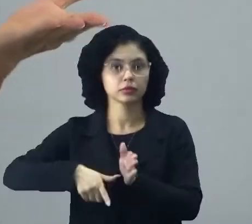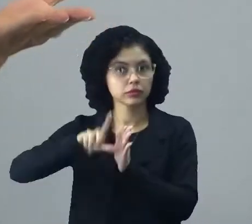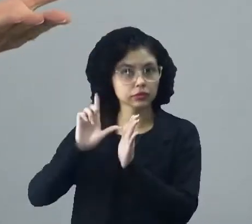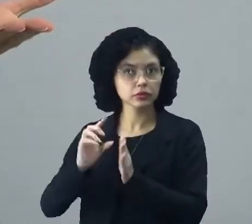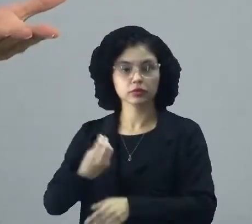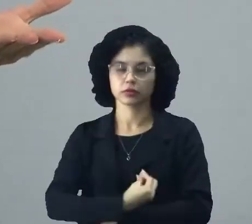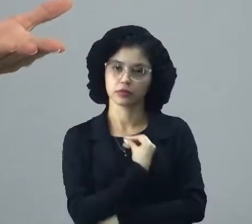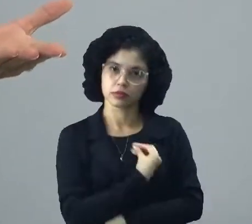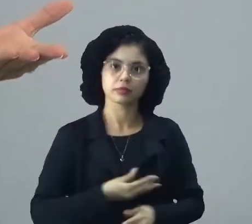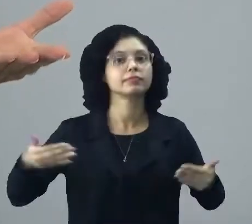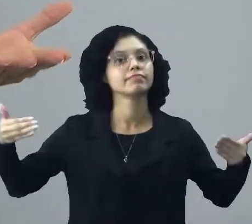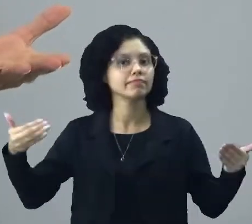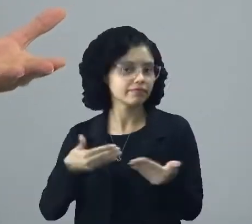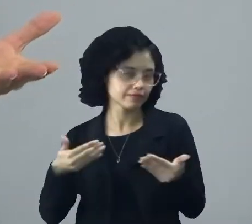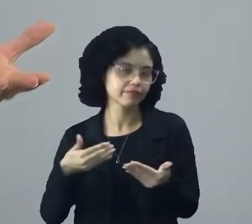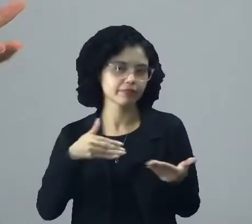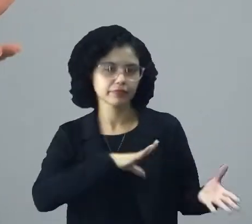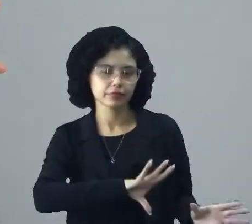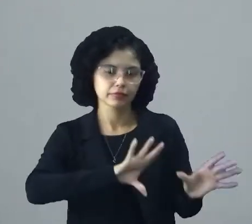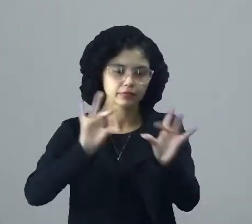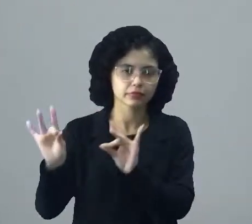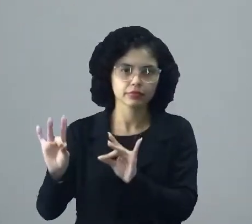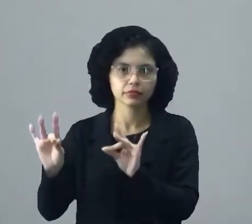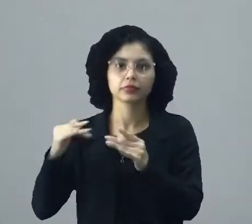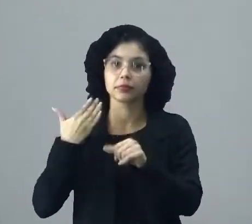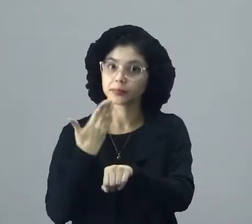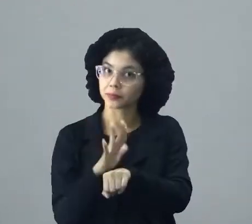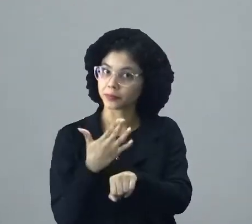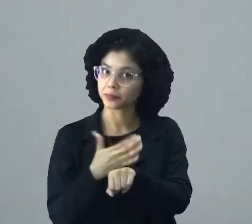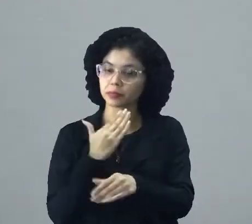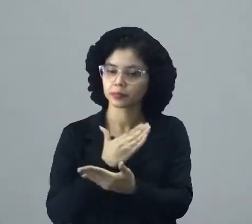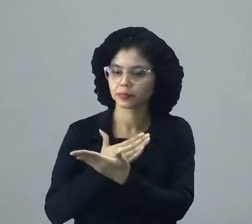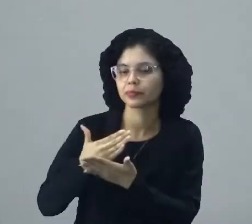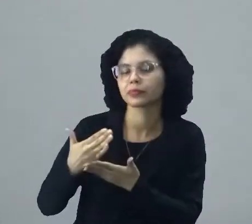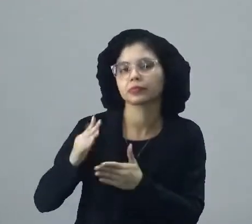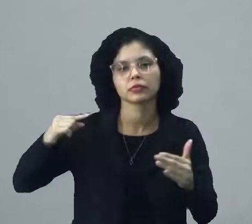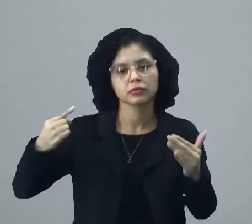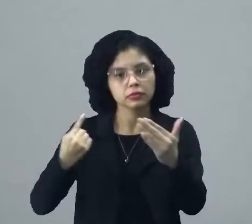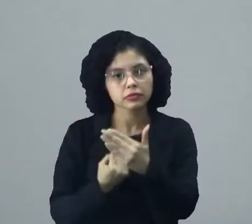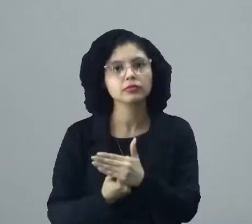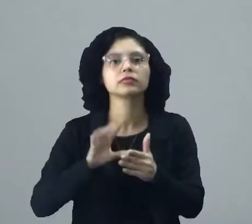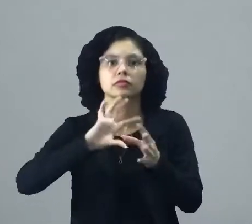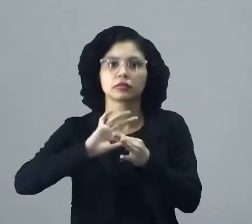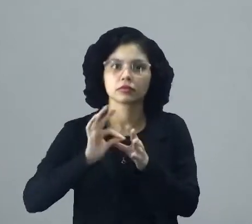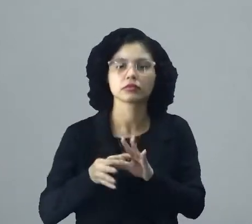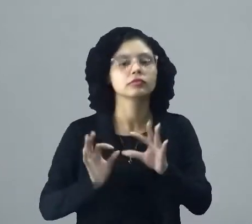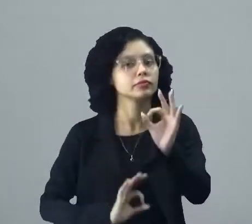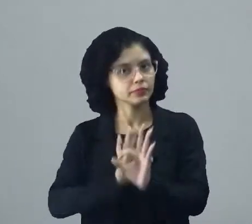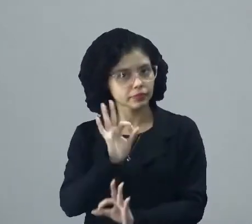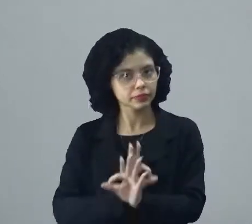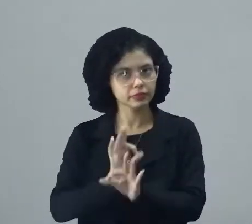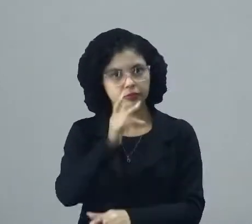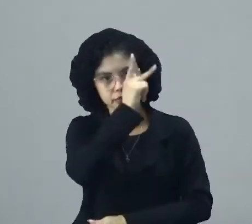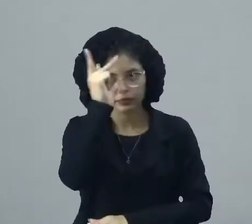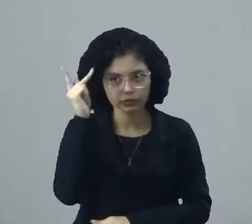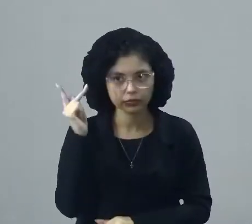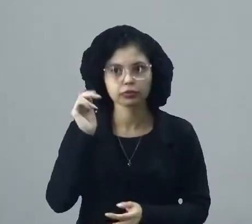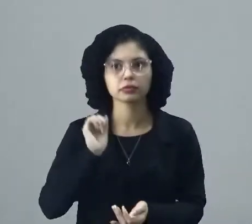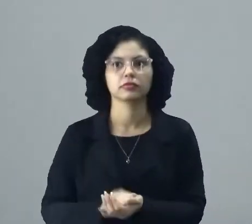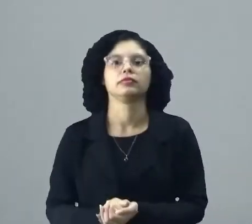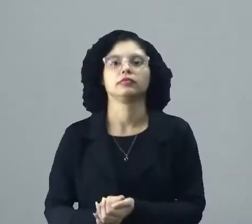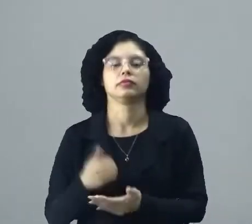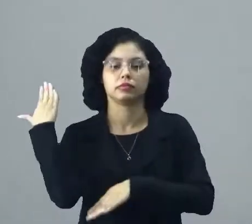era sobrevivência. Agora a gente pega essa prática e começa a inserir ela em um contexto em que eu vou preparar um indivíduo